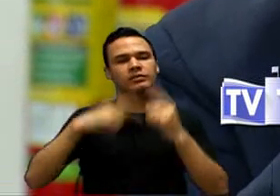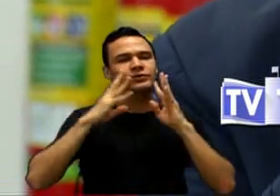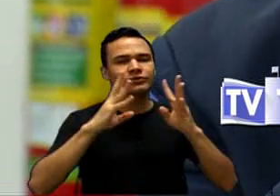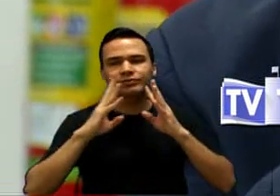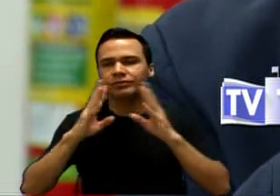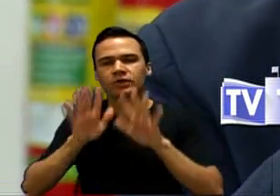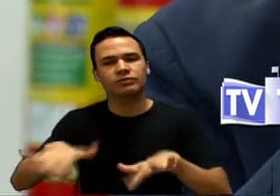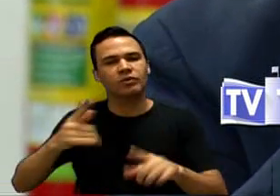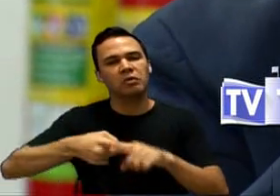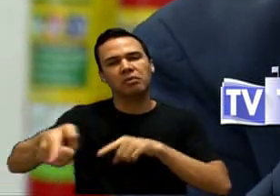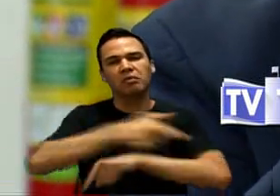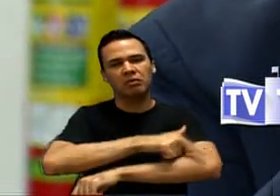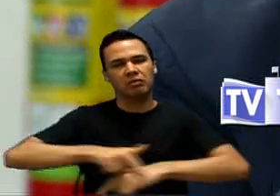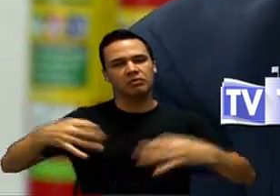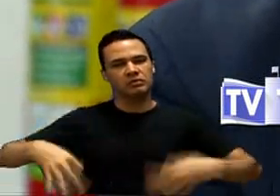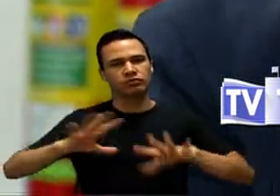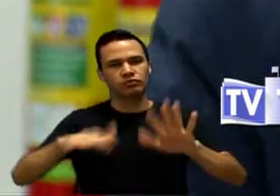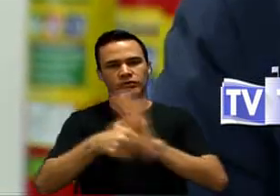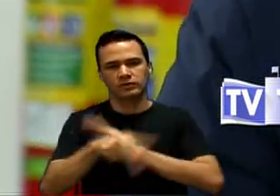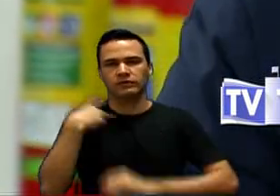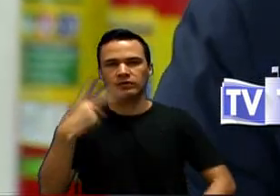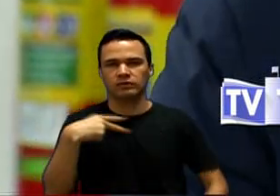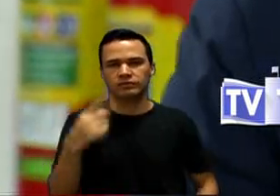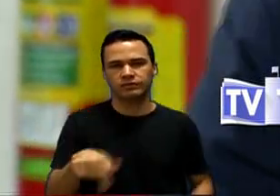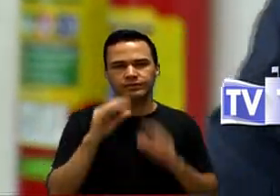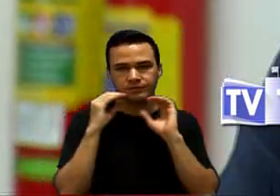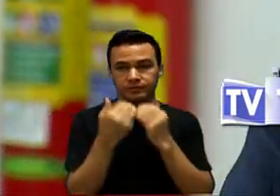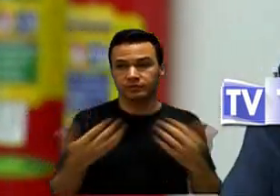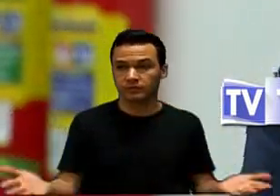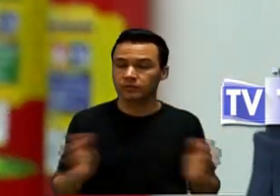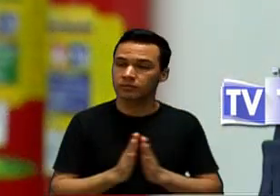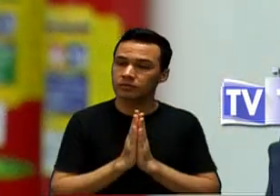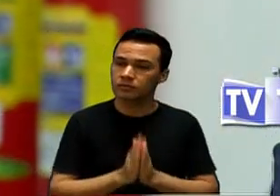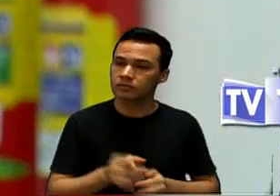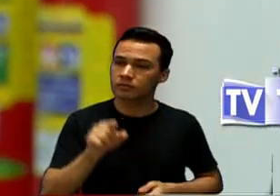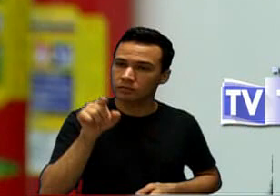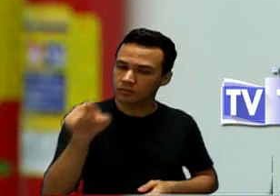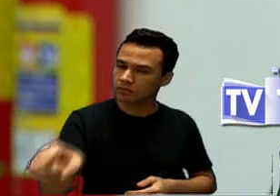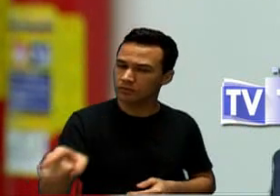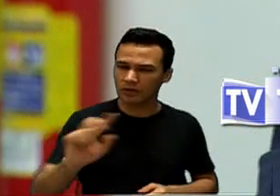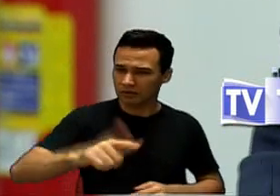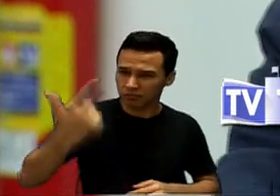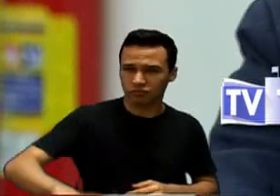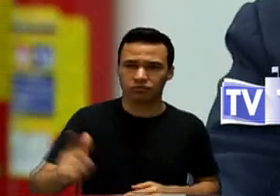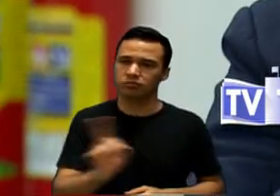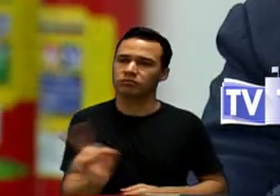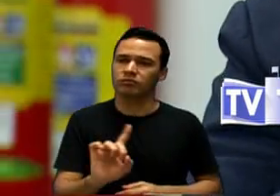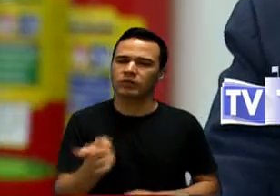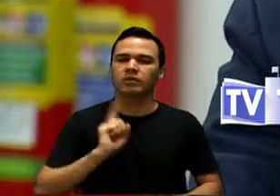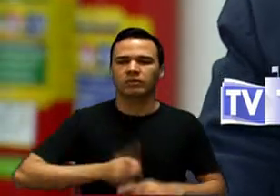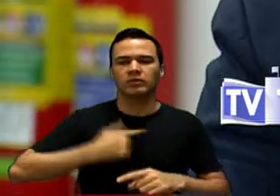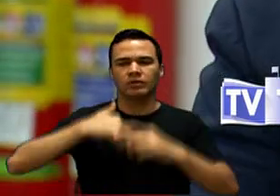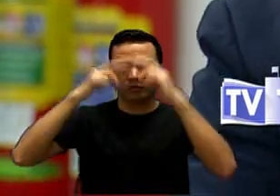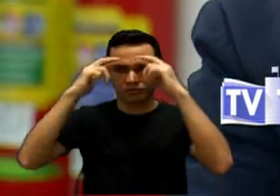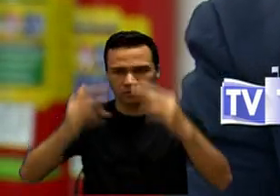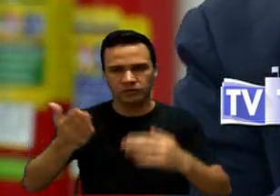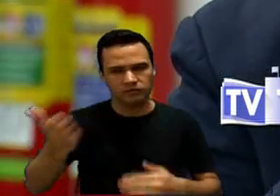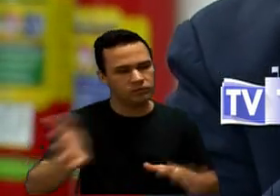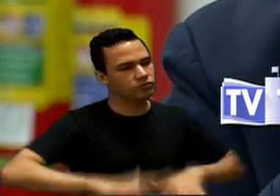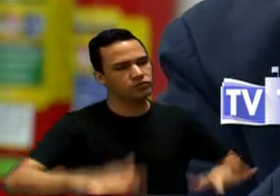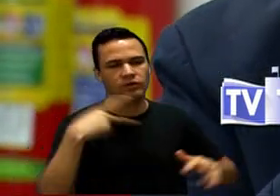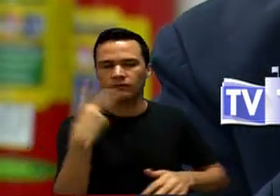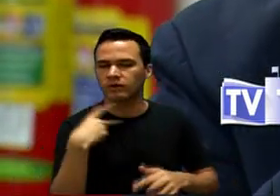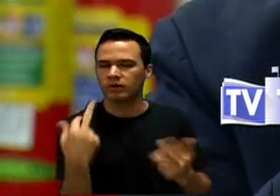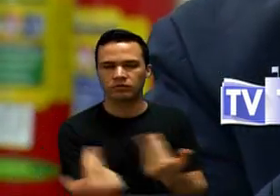atenção, porque eu respeito todos os vereadores e vereadoras dessa casa. Tá? Então, eu espero que não ocorra mais esse tipo de situação, porque eu respeito muito o senhor e todos os